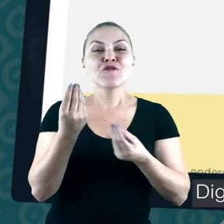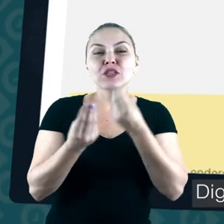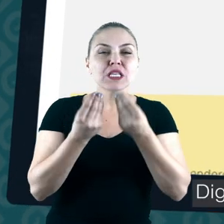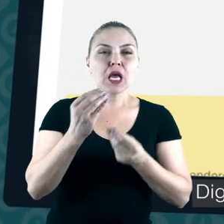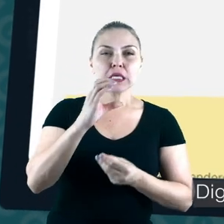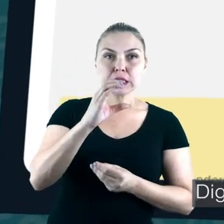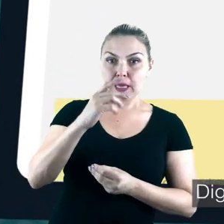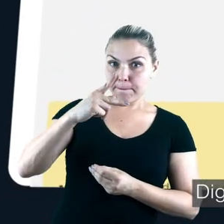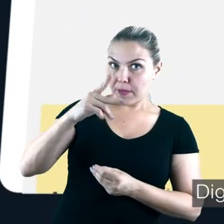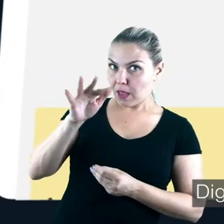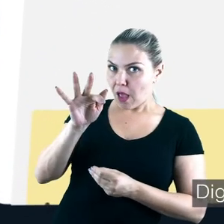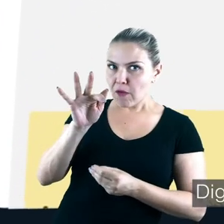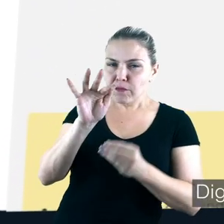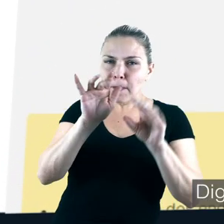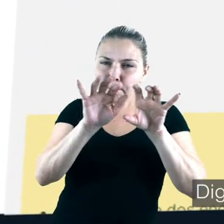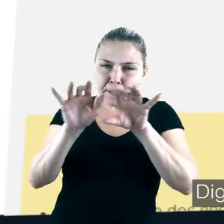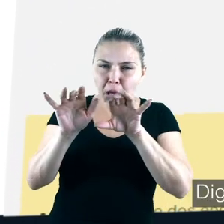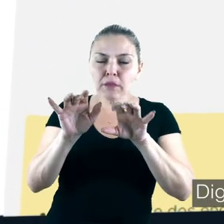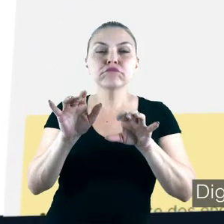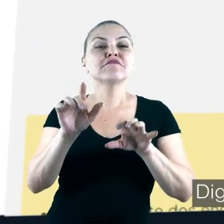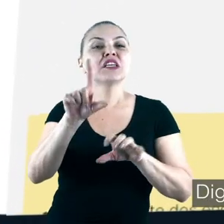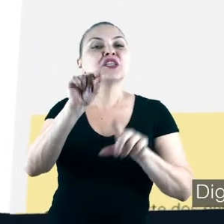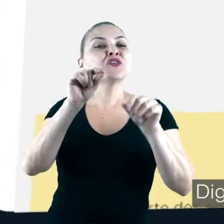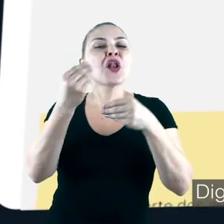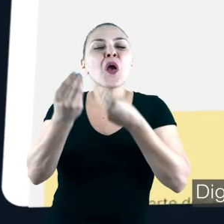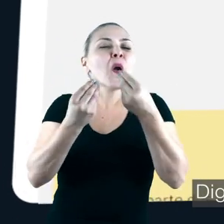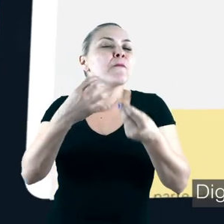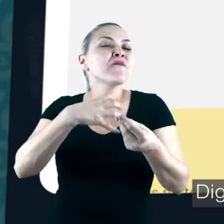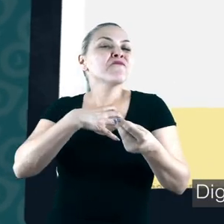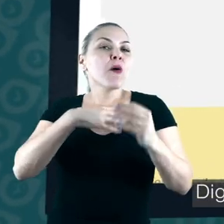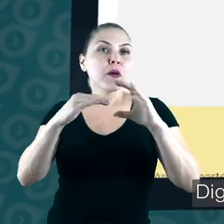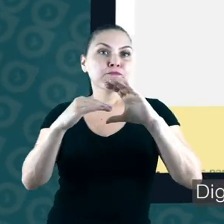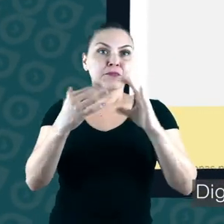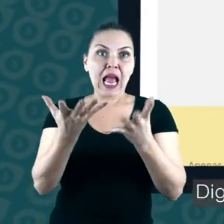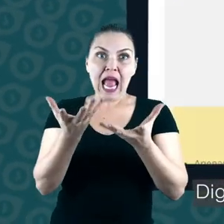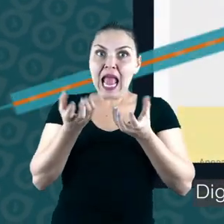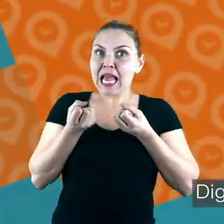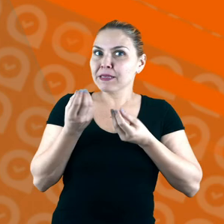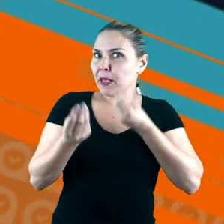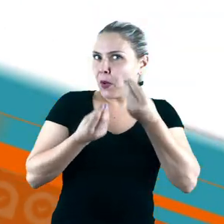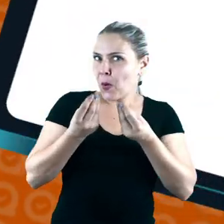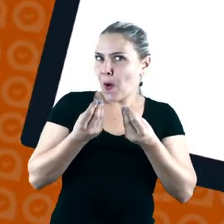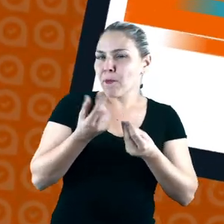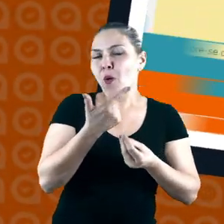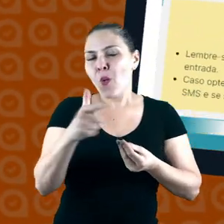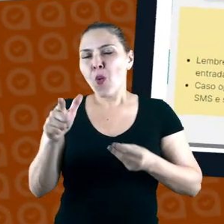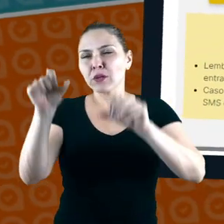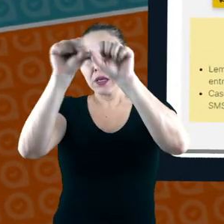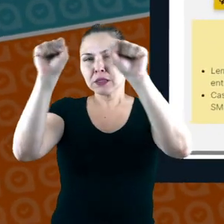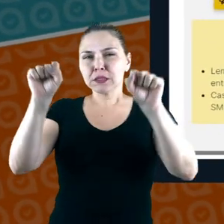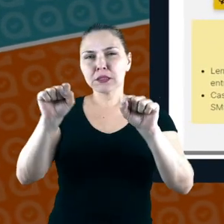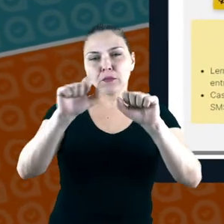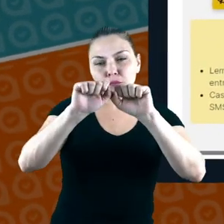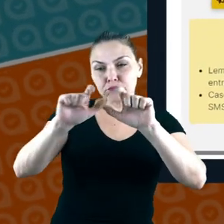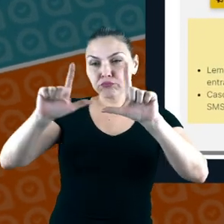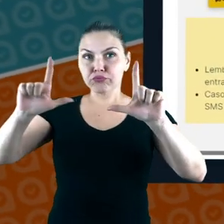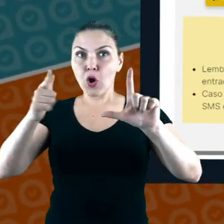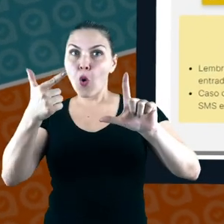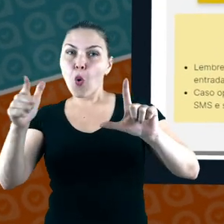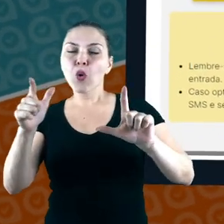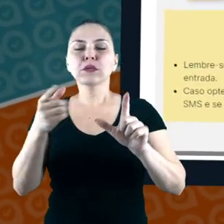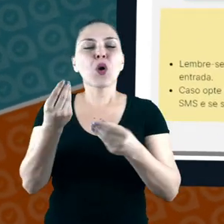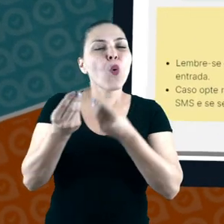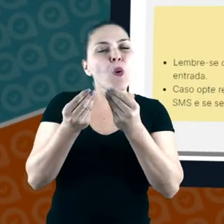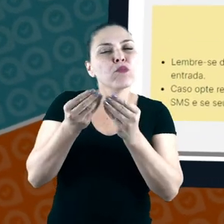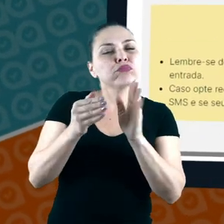votação. Digite o seu CPF e clique em Escolher forma de envio. Na tela seguinte, você define se